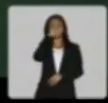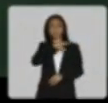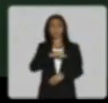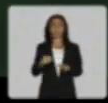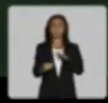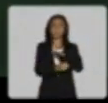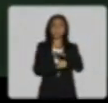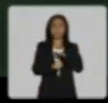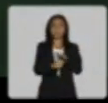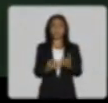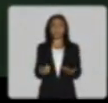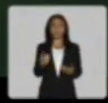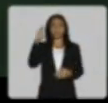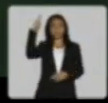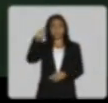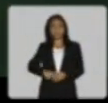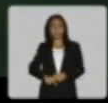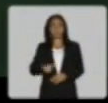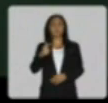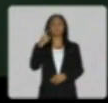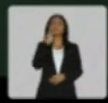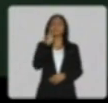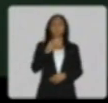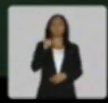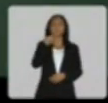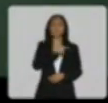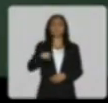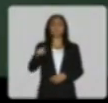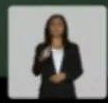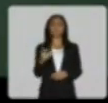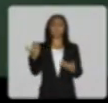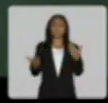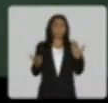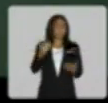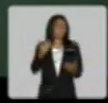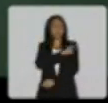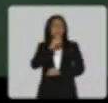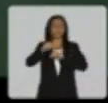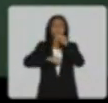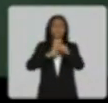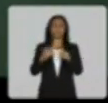mais uma vez pra ficar bem claro pra todo mundo